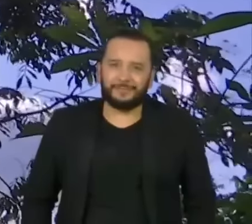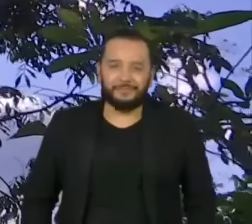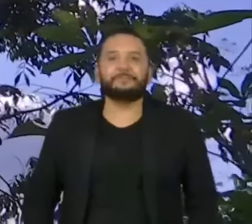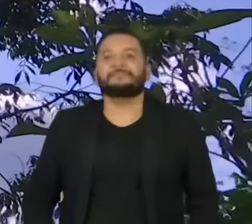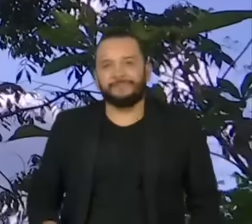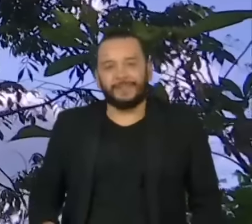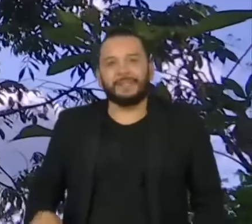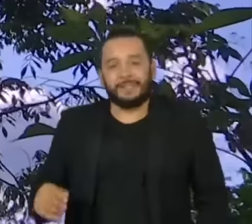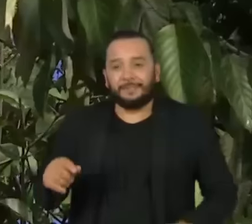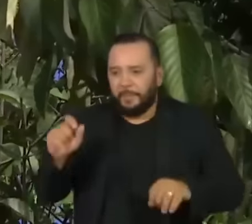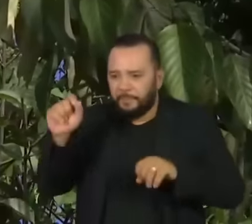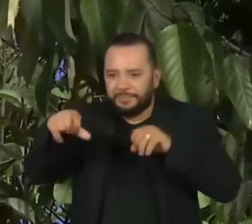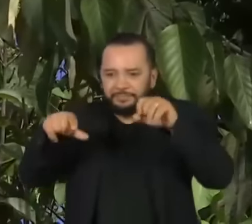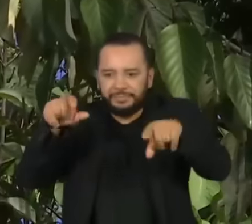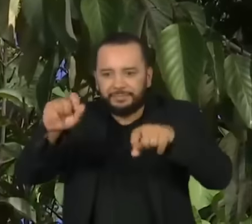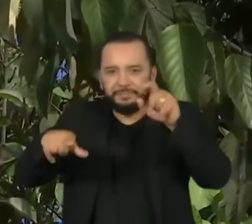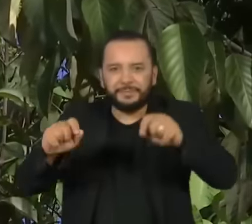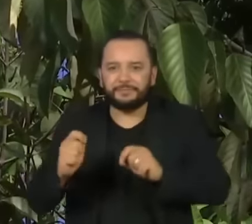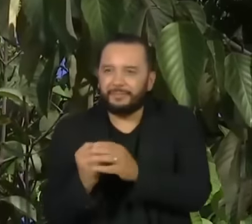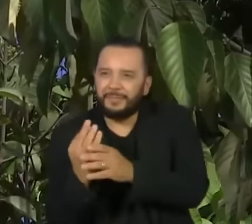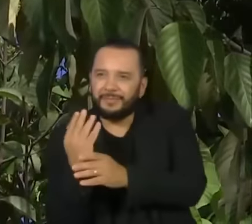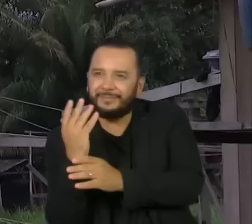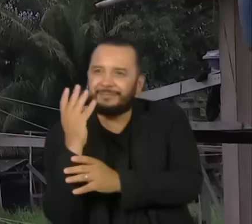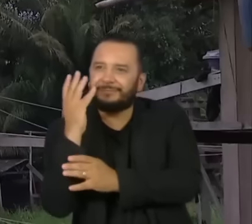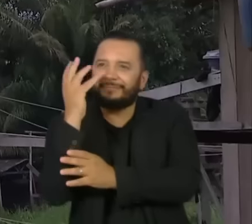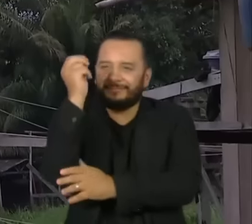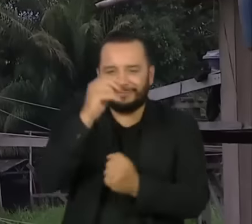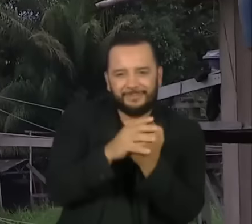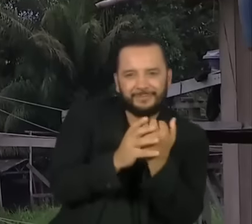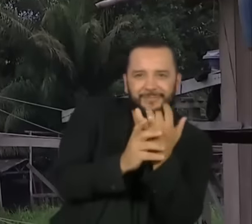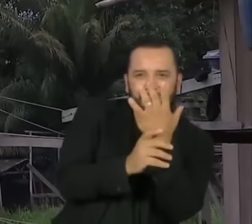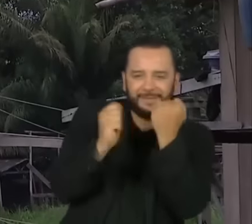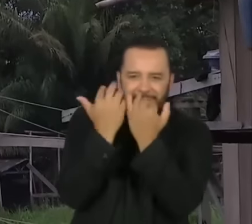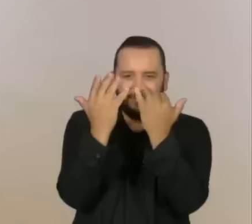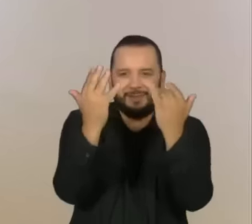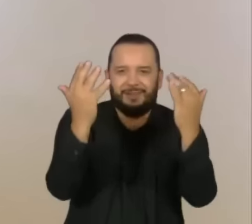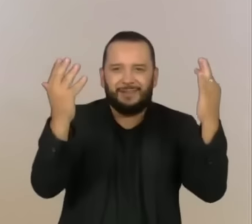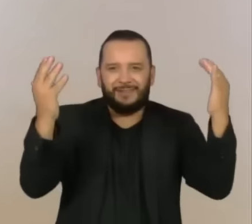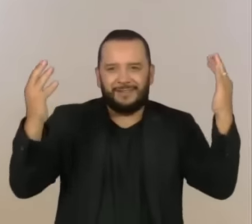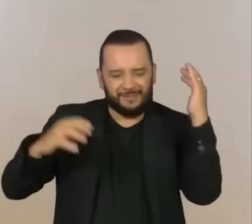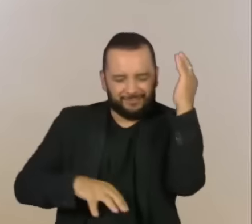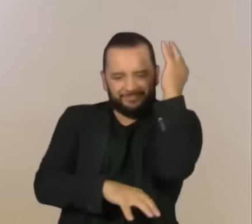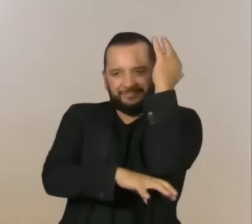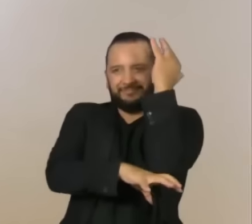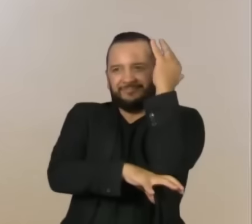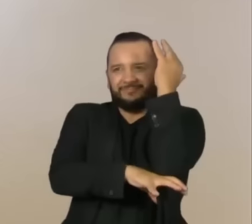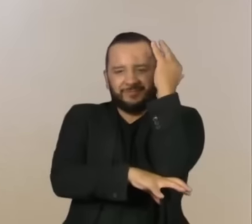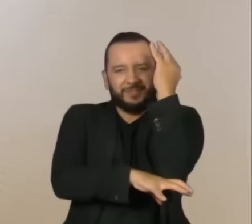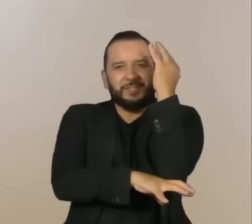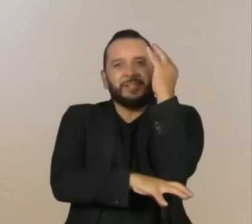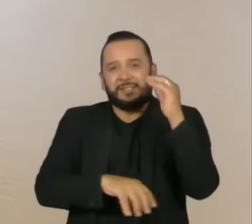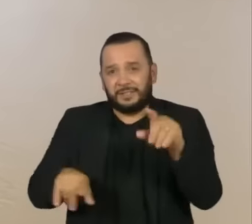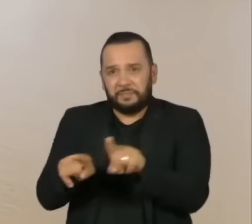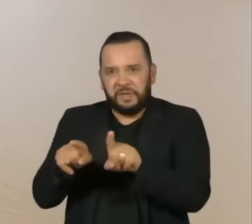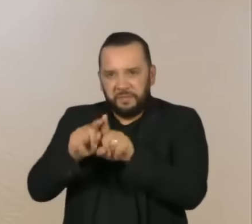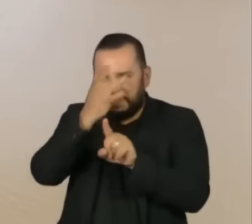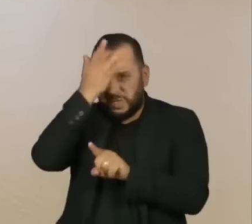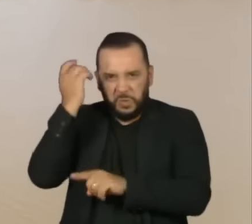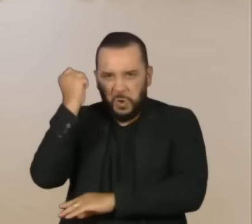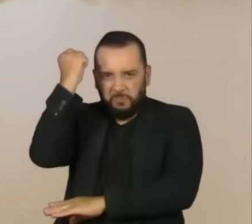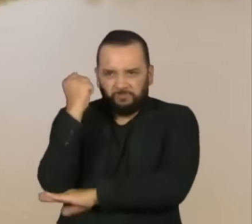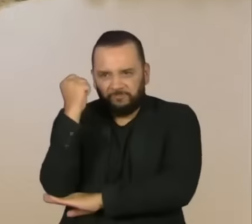Semear a regeneração da floresta, para manter na terra raízes fortes de árvore e de gente também.